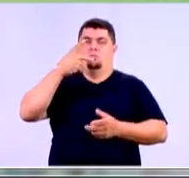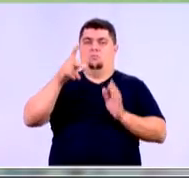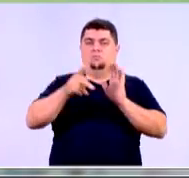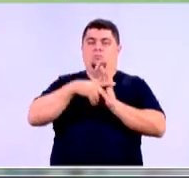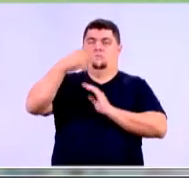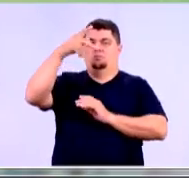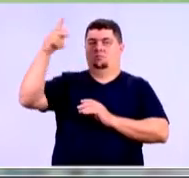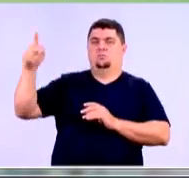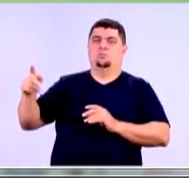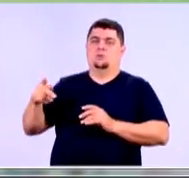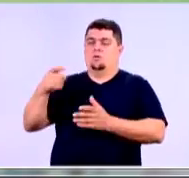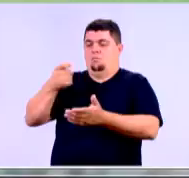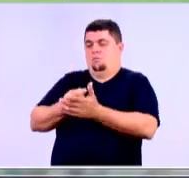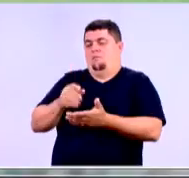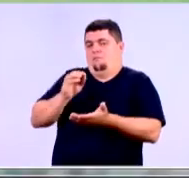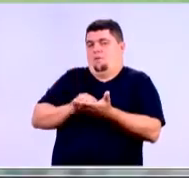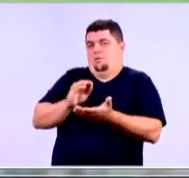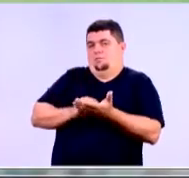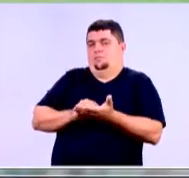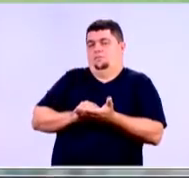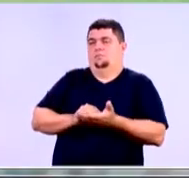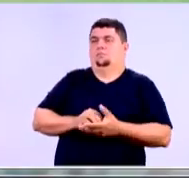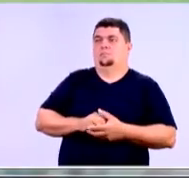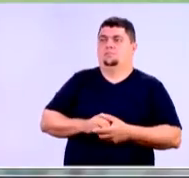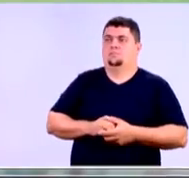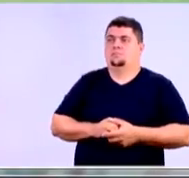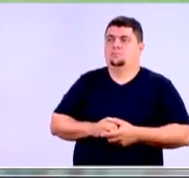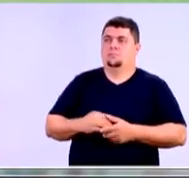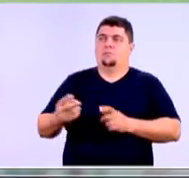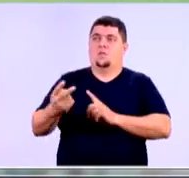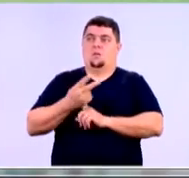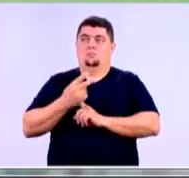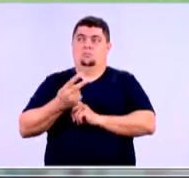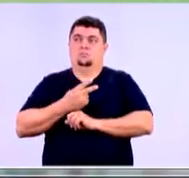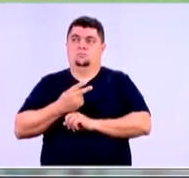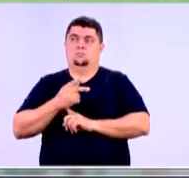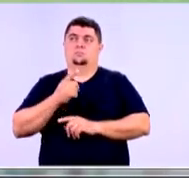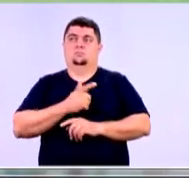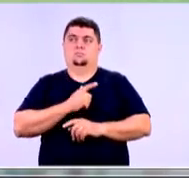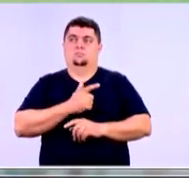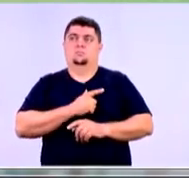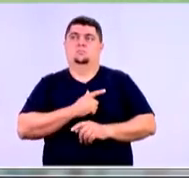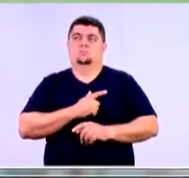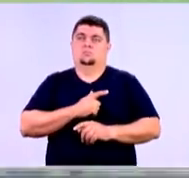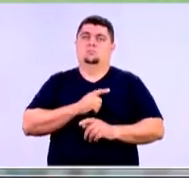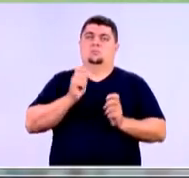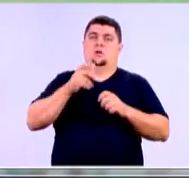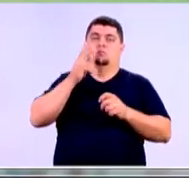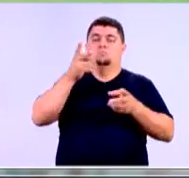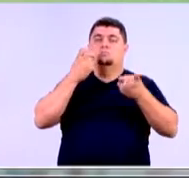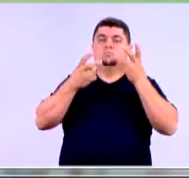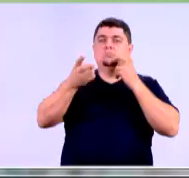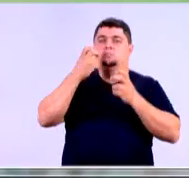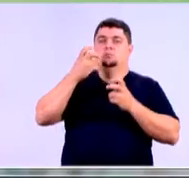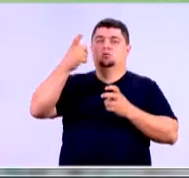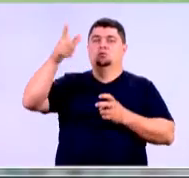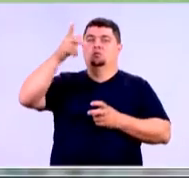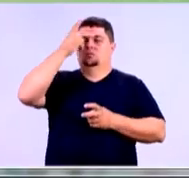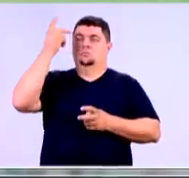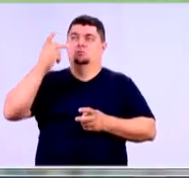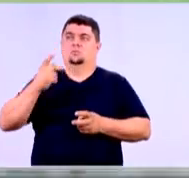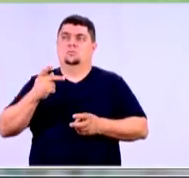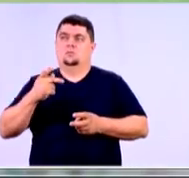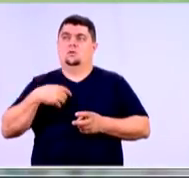estou utilizando e não paguei ainda. Exatamente. O empréstimo, que aí sim a gente consegue visualizar com mais facilidade como capital de terceiro, né? Aquilo que eu peguei